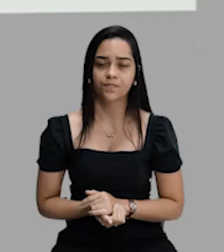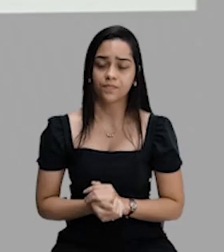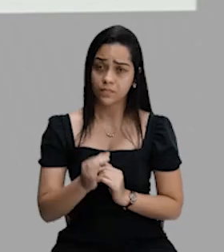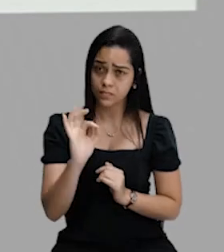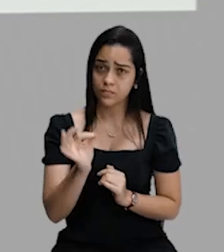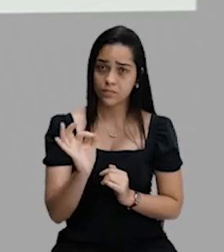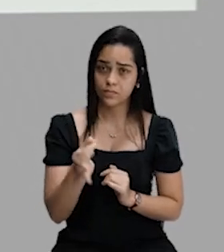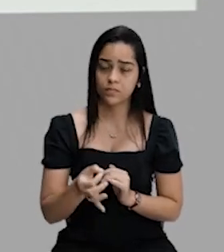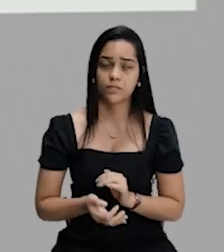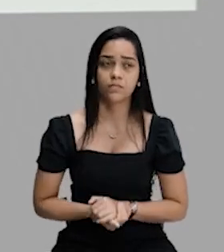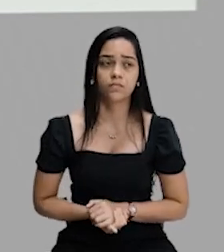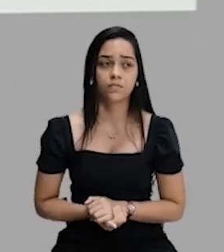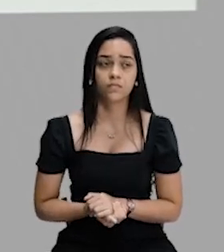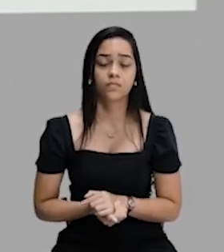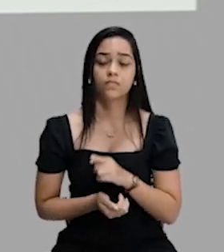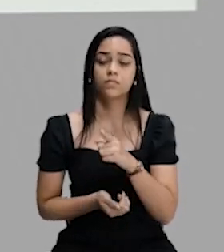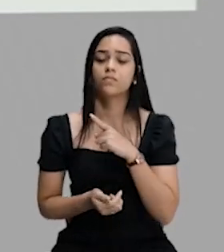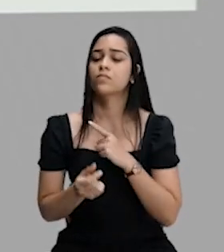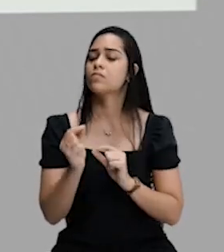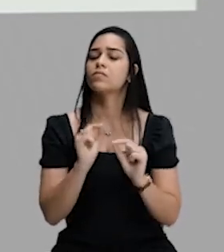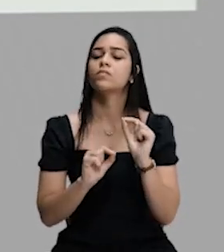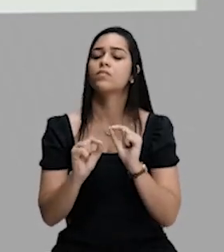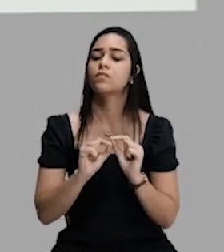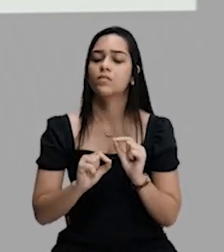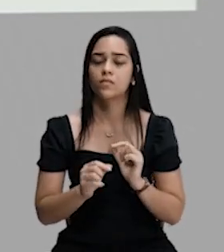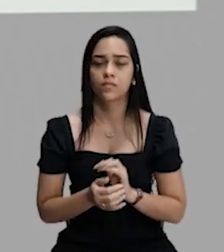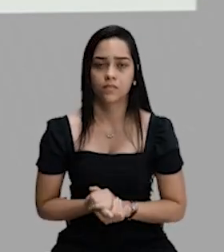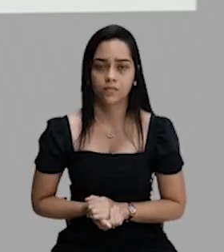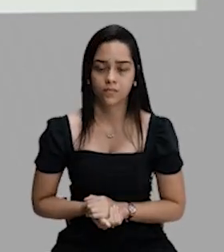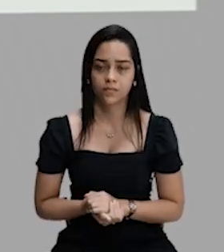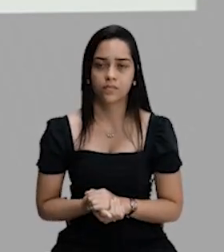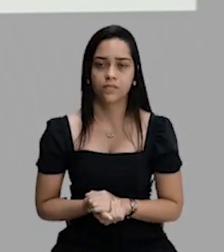certo então você vai ter o que é